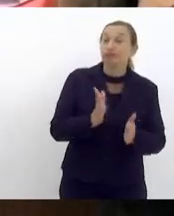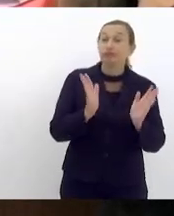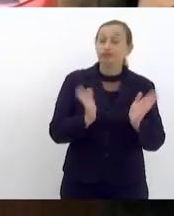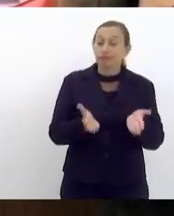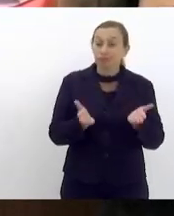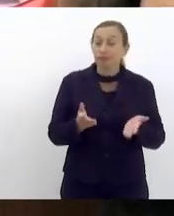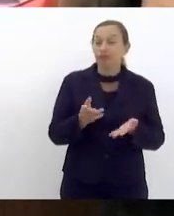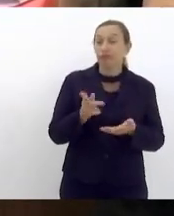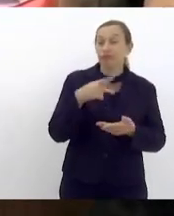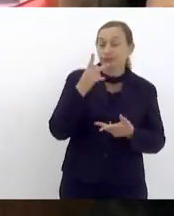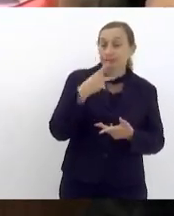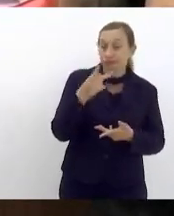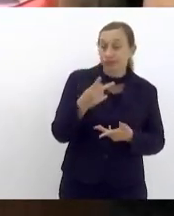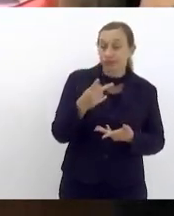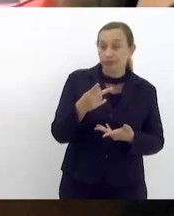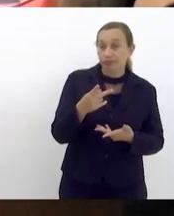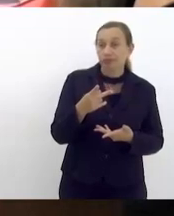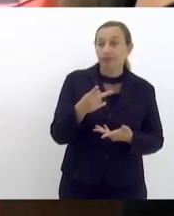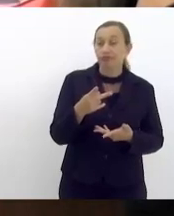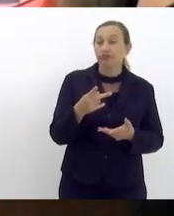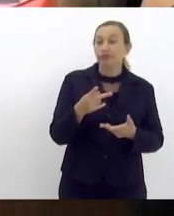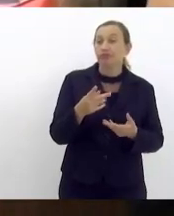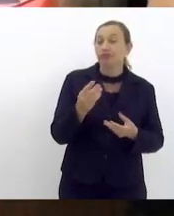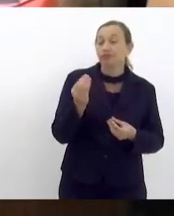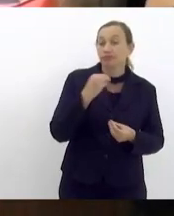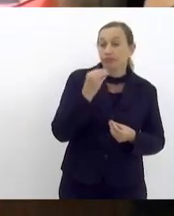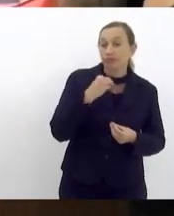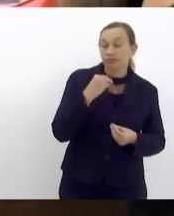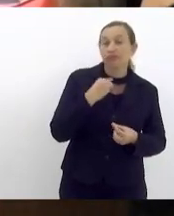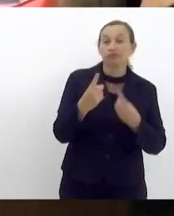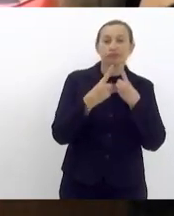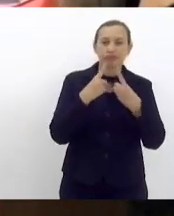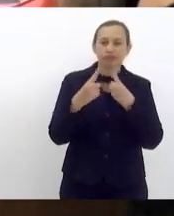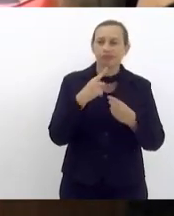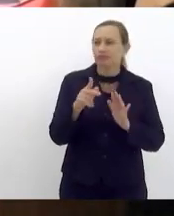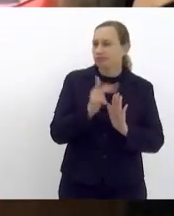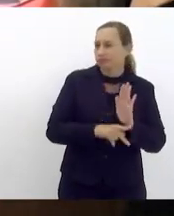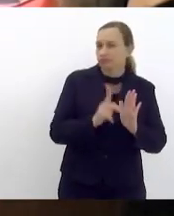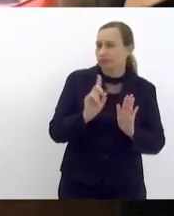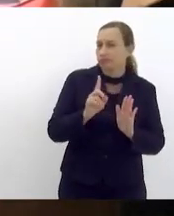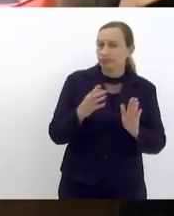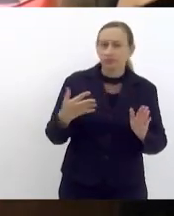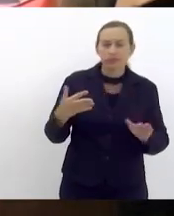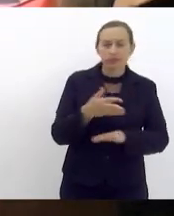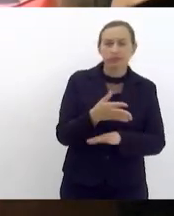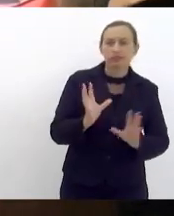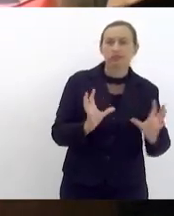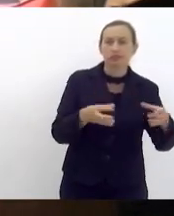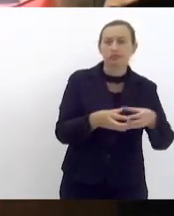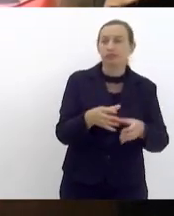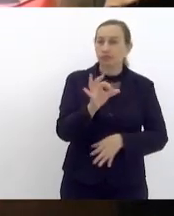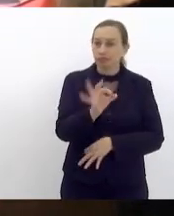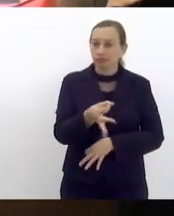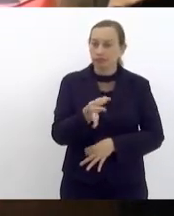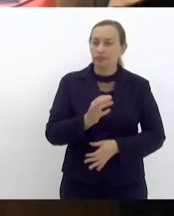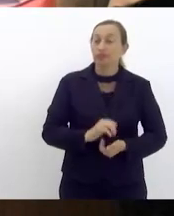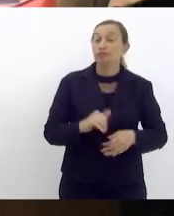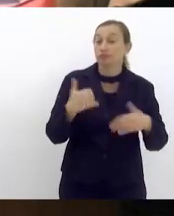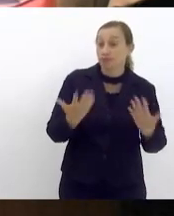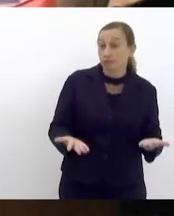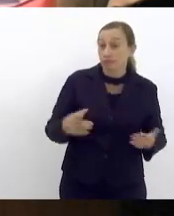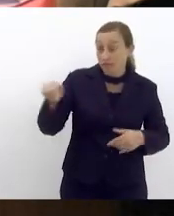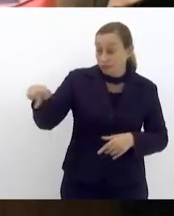verbais aqui no plenário que empobrecia o discurso os projetos não tramitavam nas comissões pertinentes então